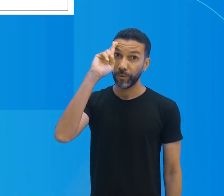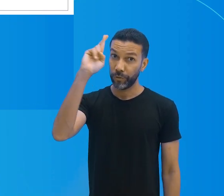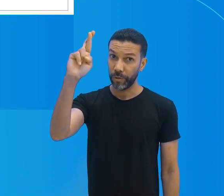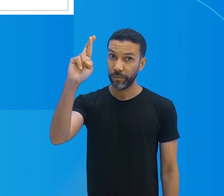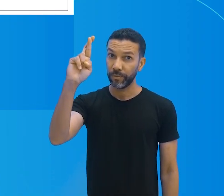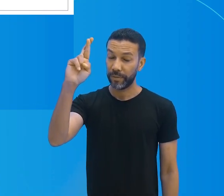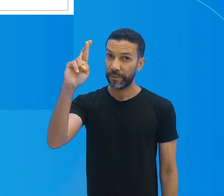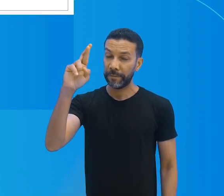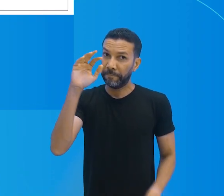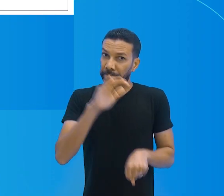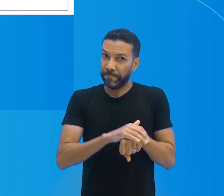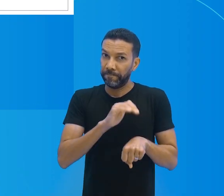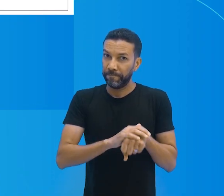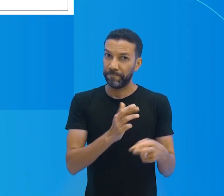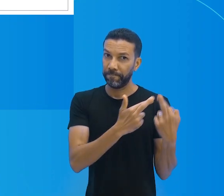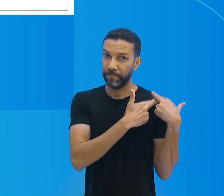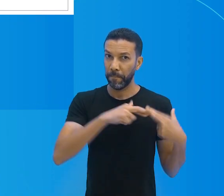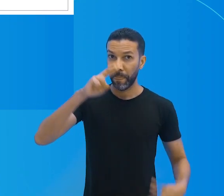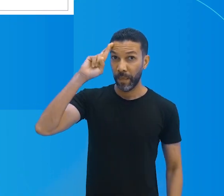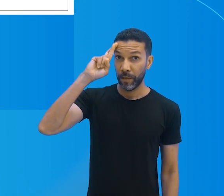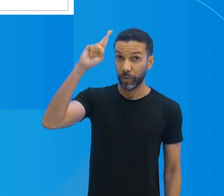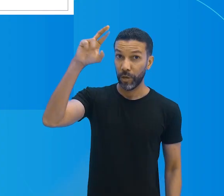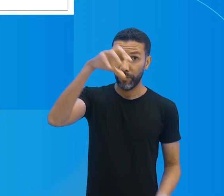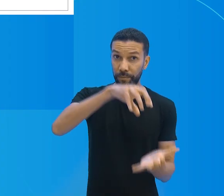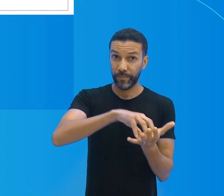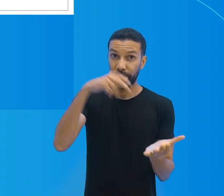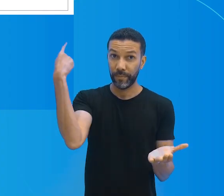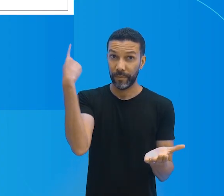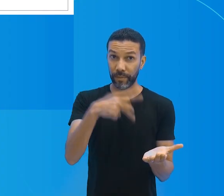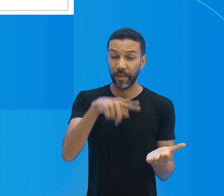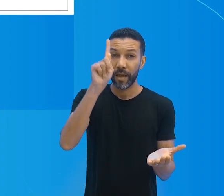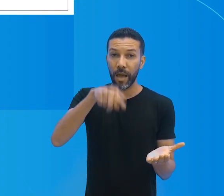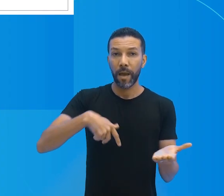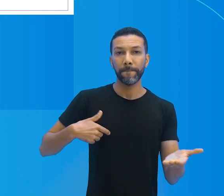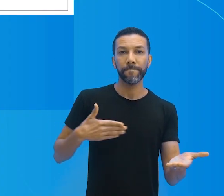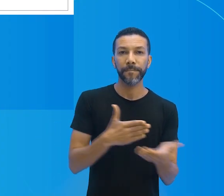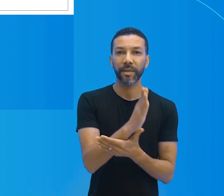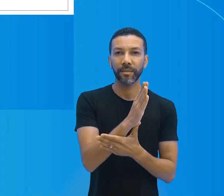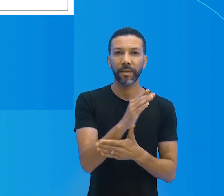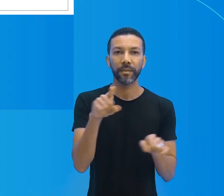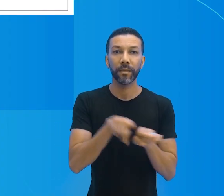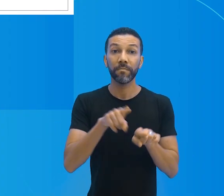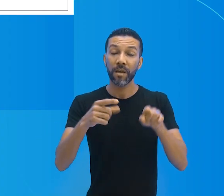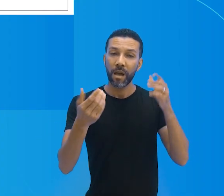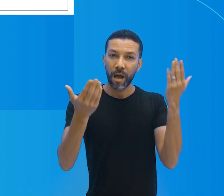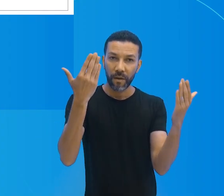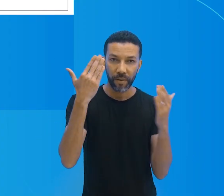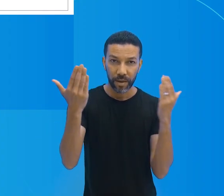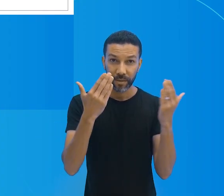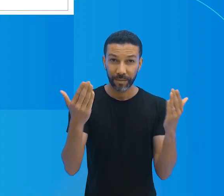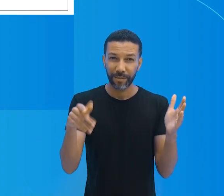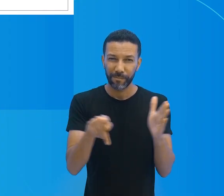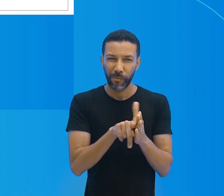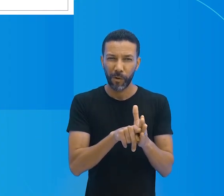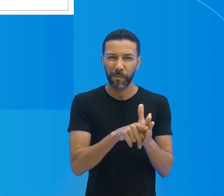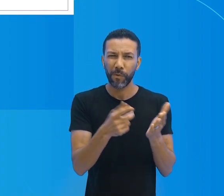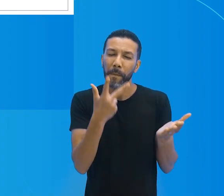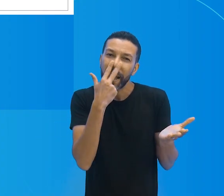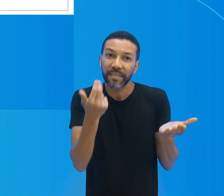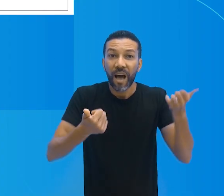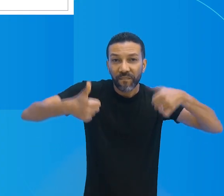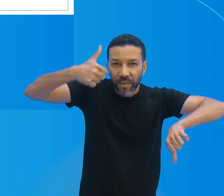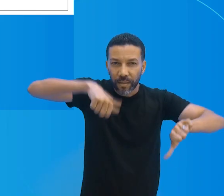chefe, né, que essa é uma atribuição da chefia imediata, é a homologação e a avaliação das